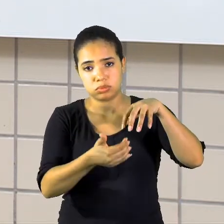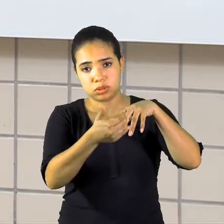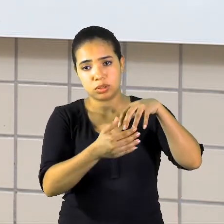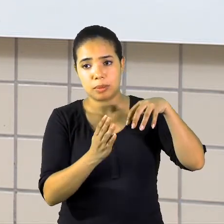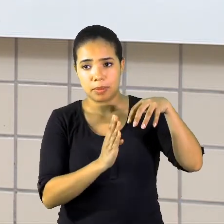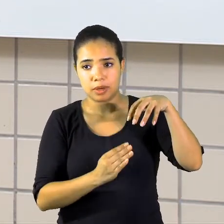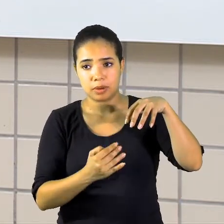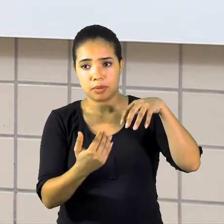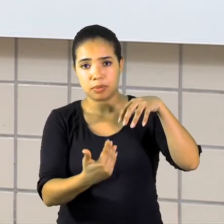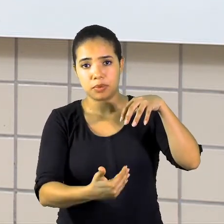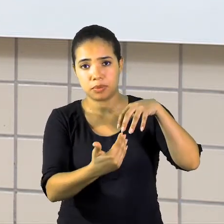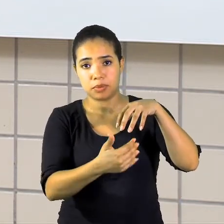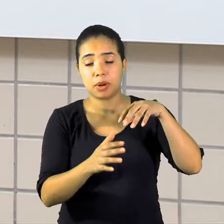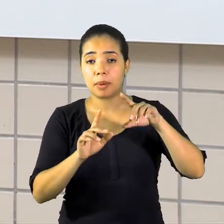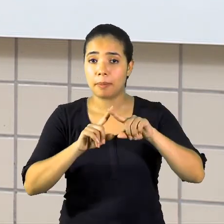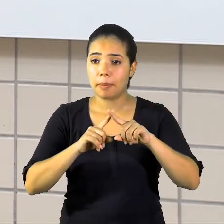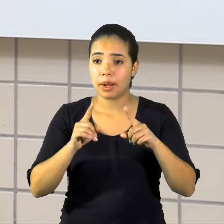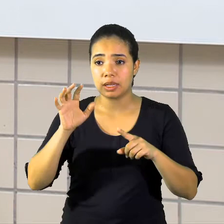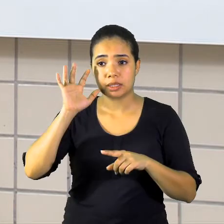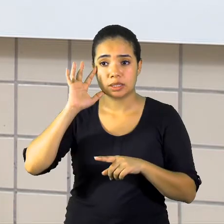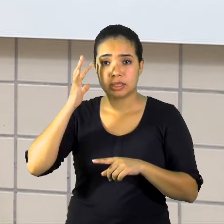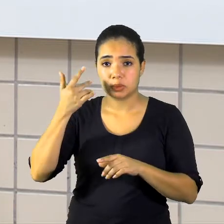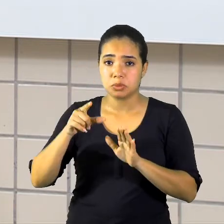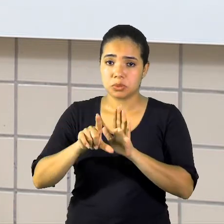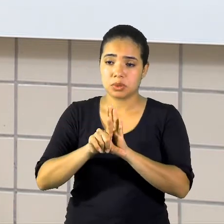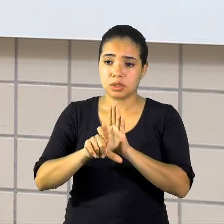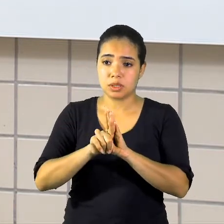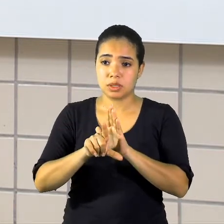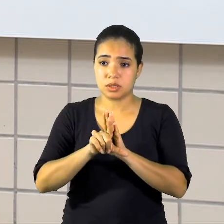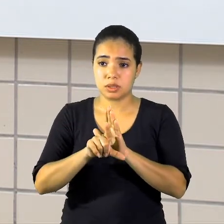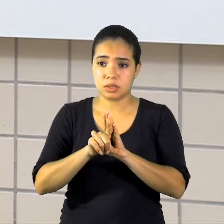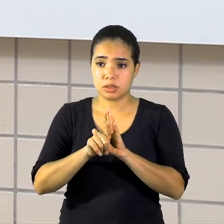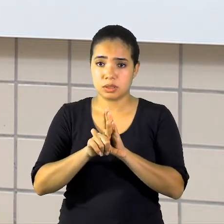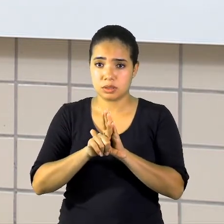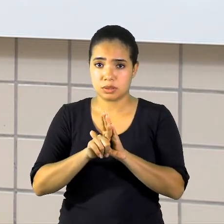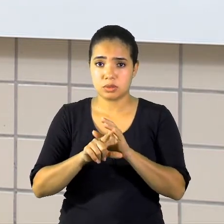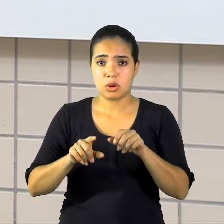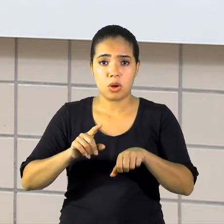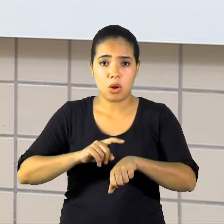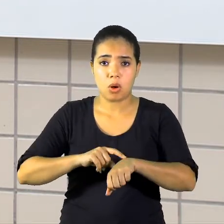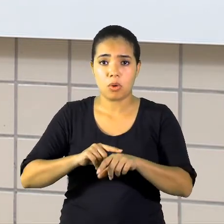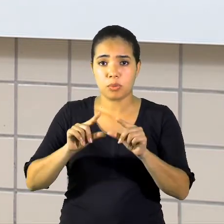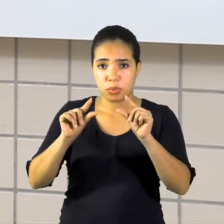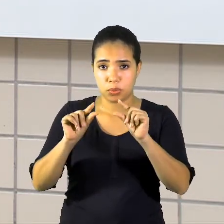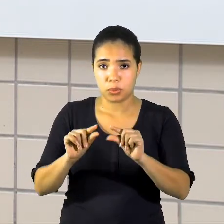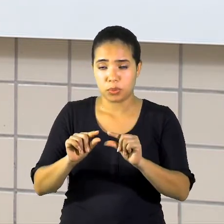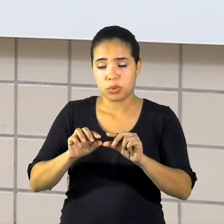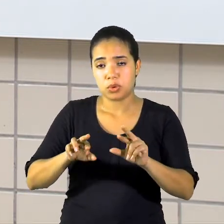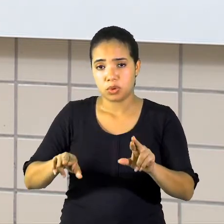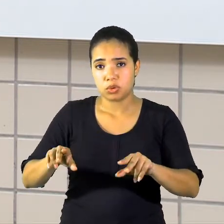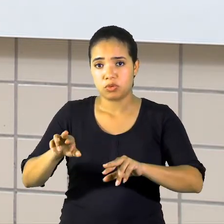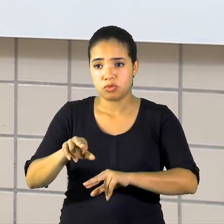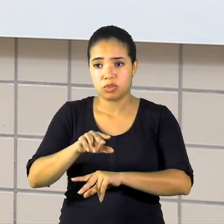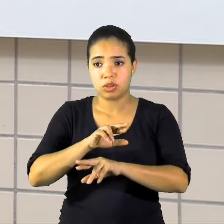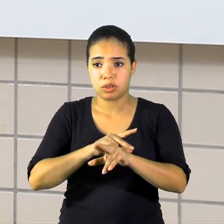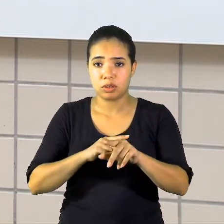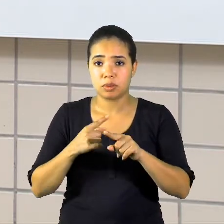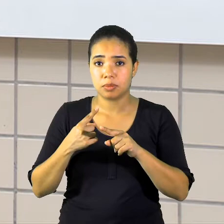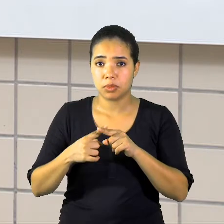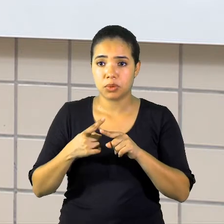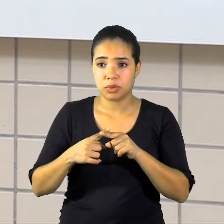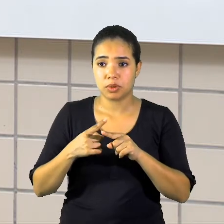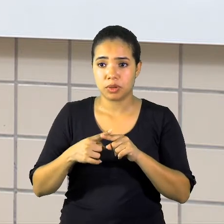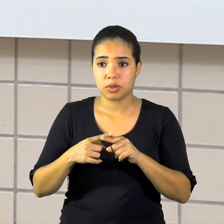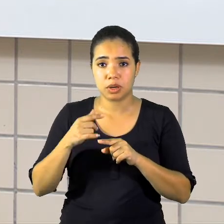que o Brasil ele resolveu, por uma lei, que teriam poucos horários, fusos horários diferentes, exatamente para você não ligar